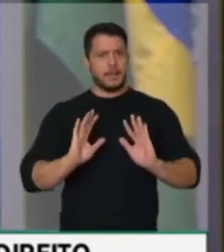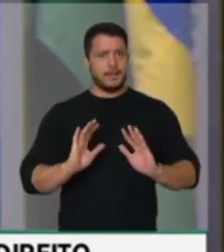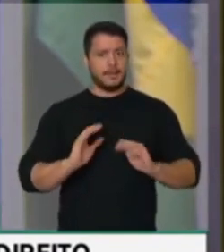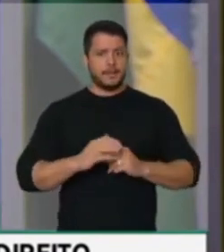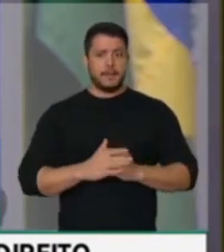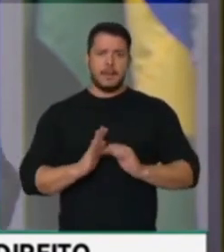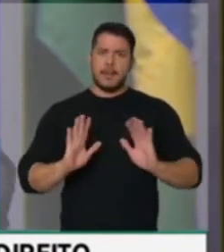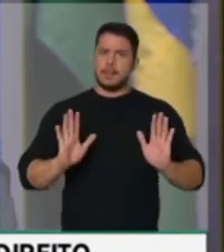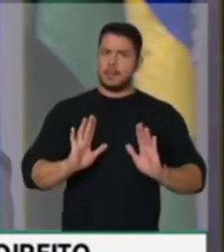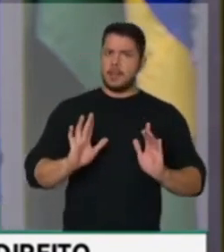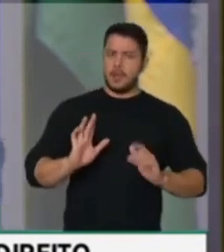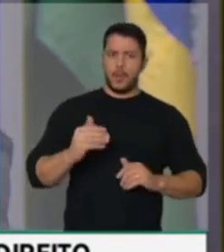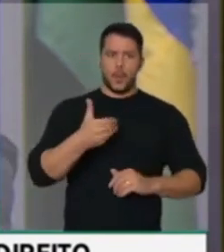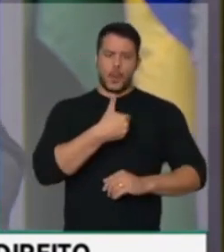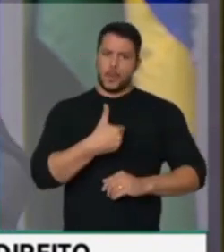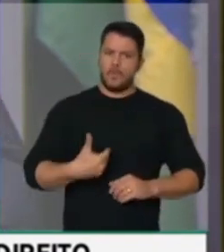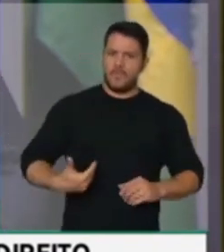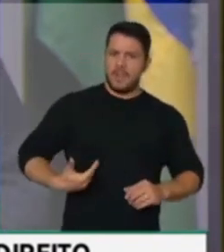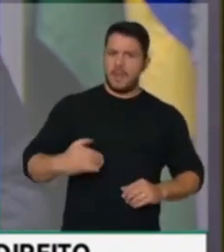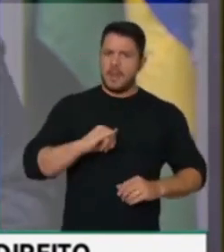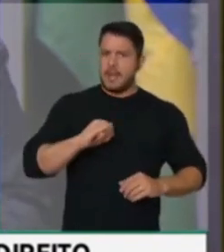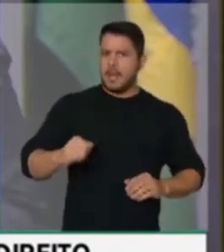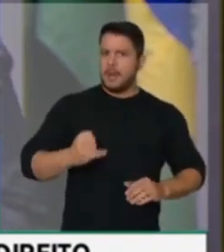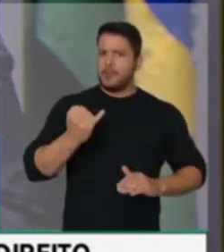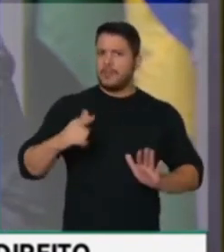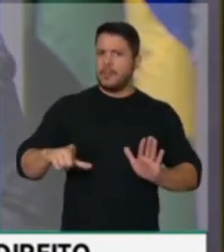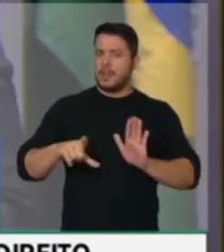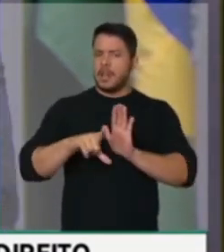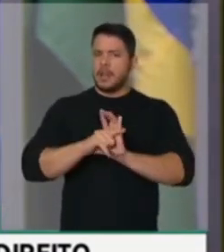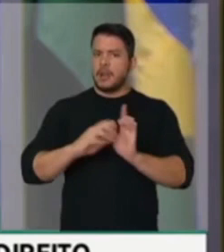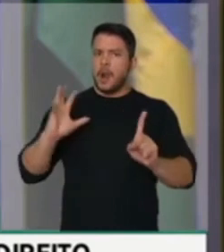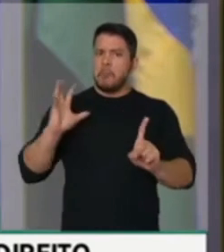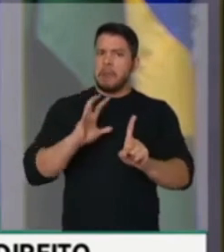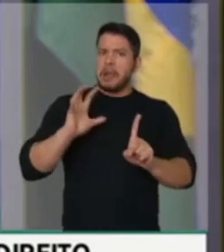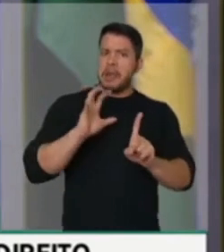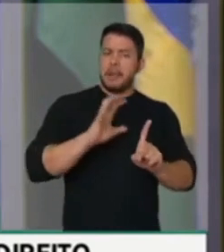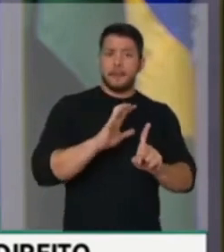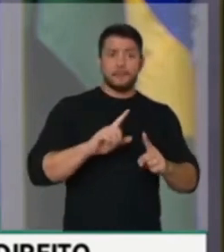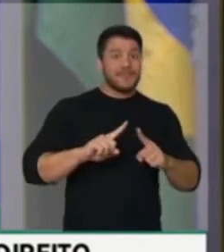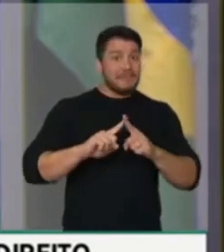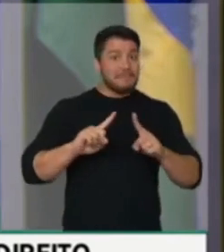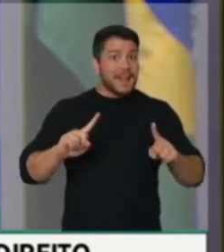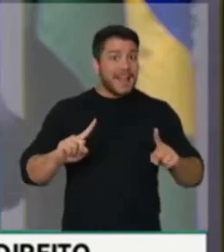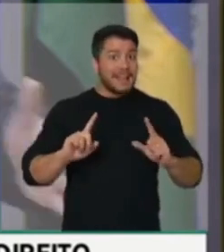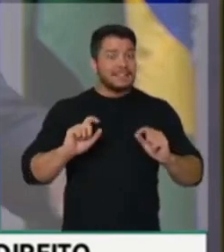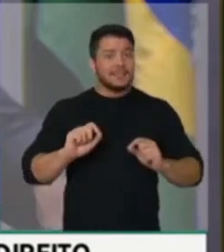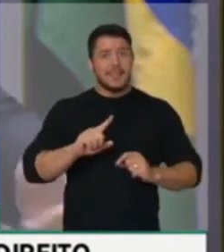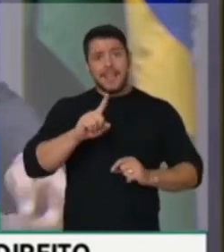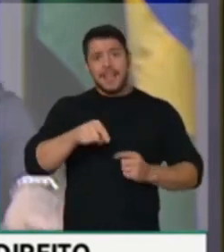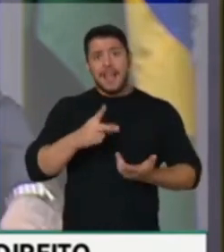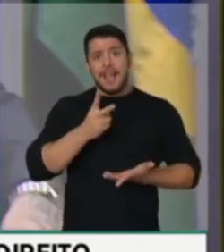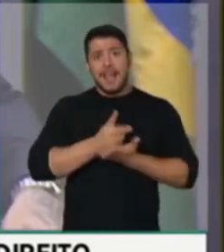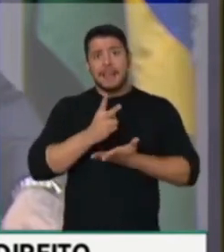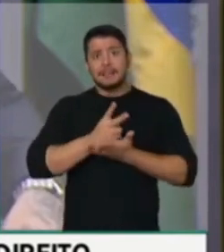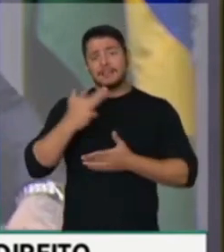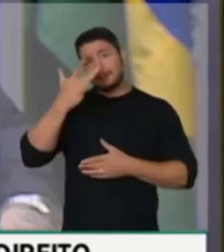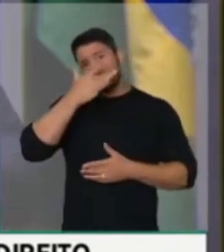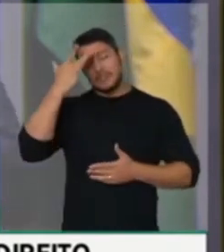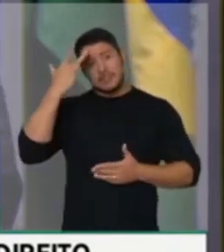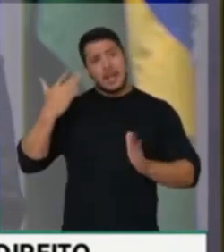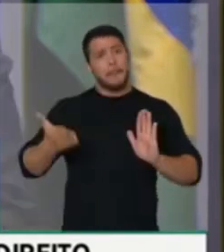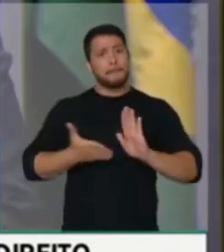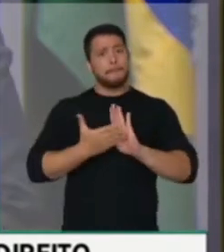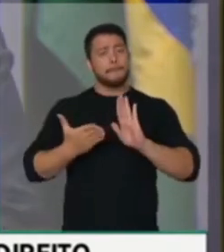pelo governo para perseguir seus críticos, mas são os mesmos que aplaudiram quando a mesma lei